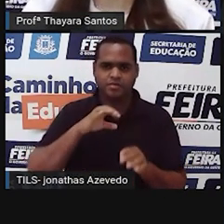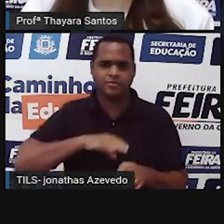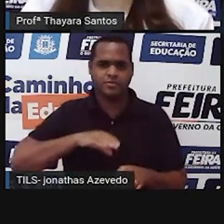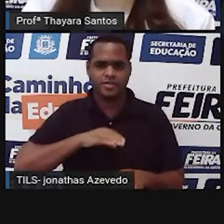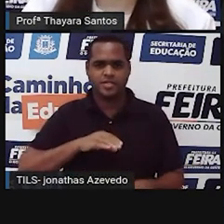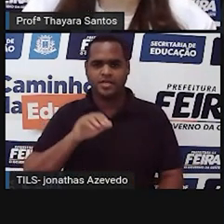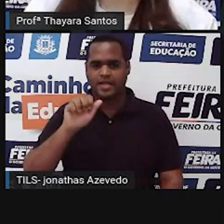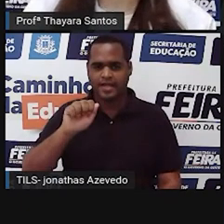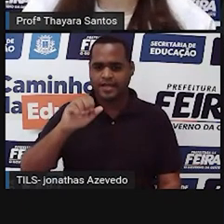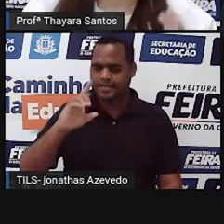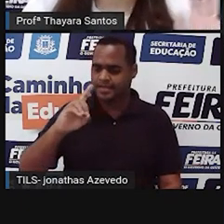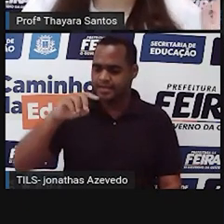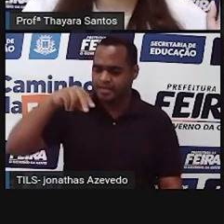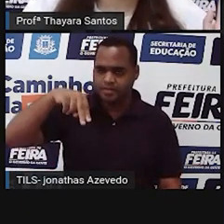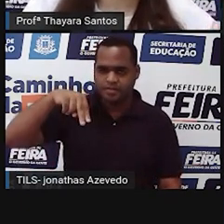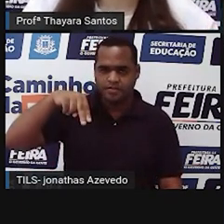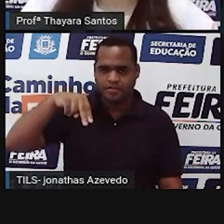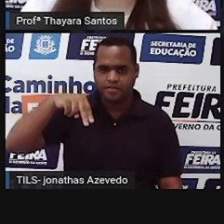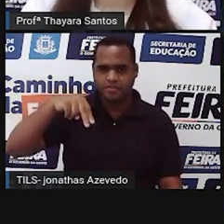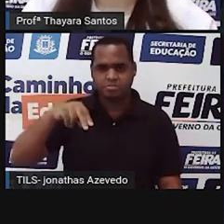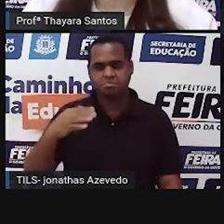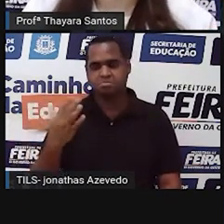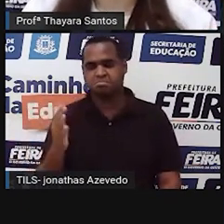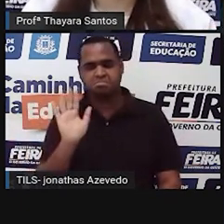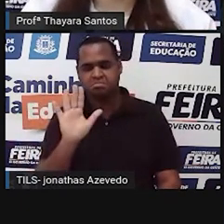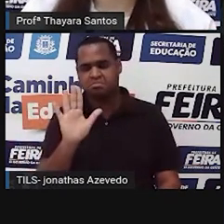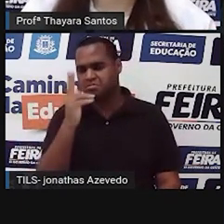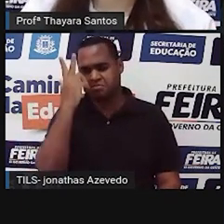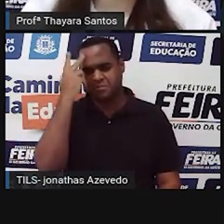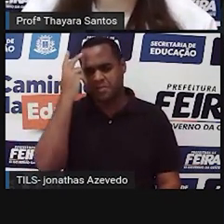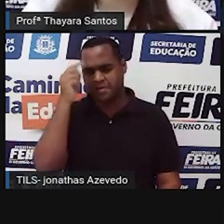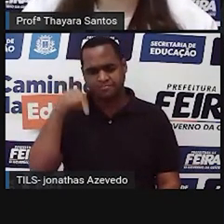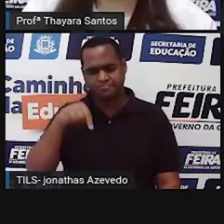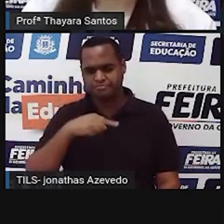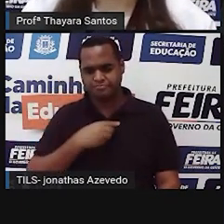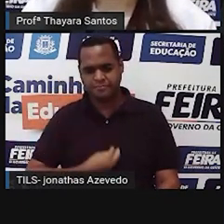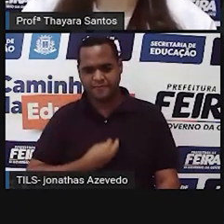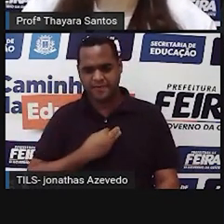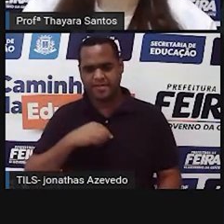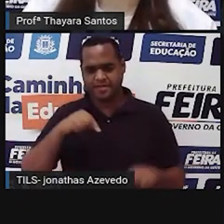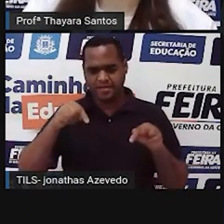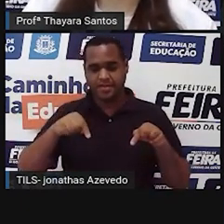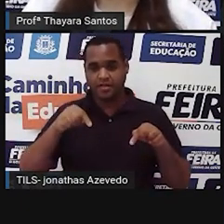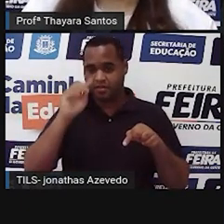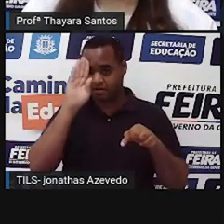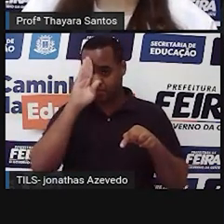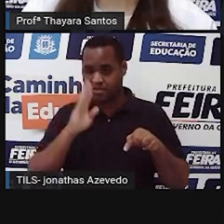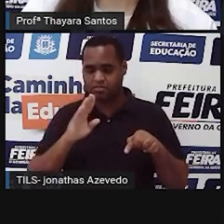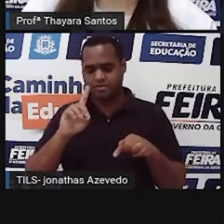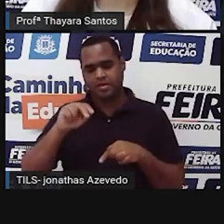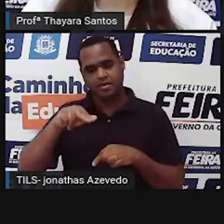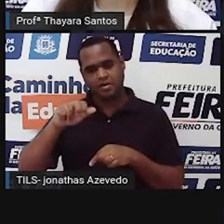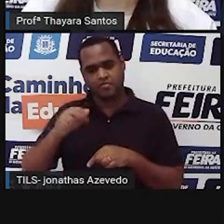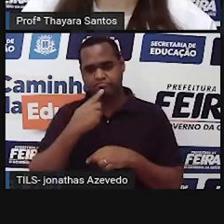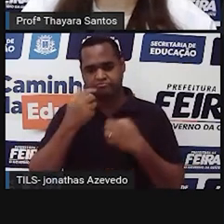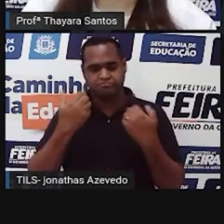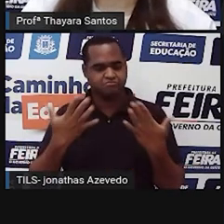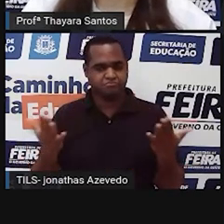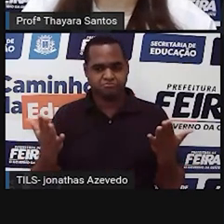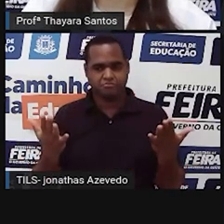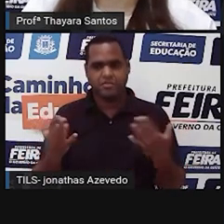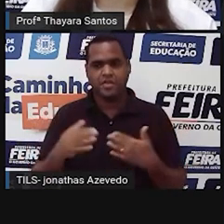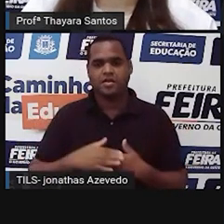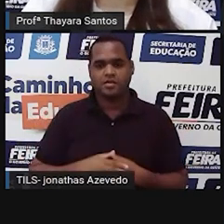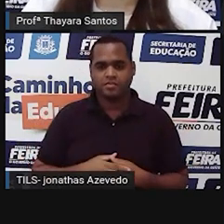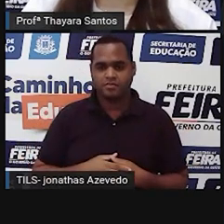ficaria ADN, mas o comum é a gente chamar de DNA mesmo. Então, aqui está a molécula do DNA,